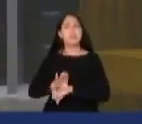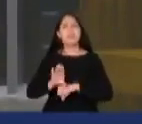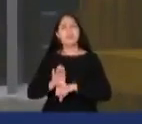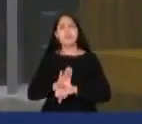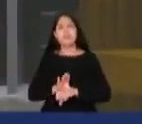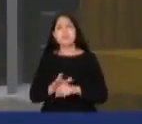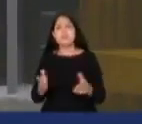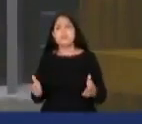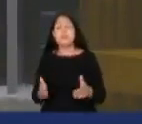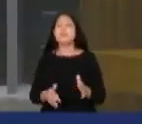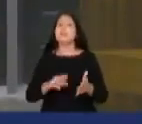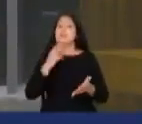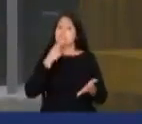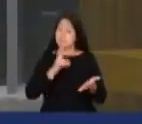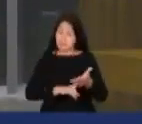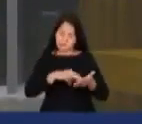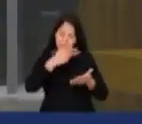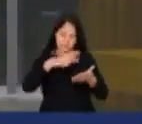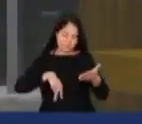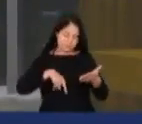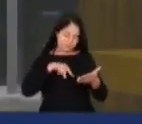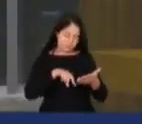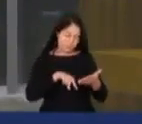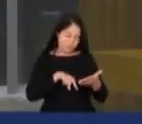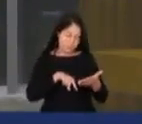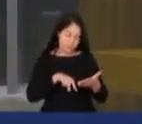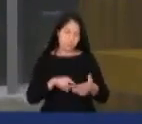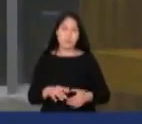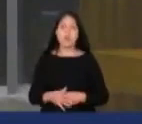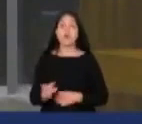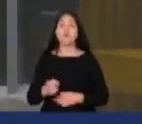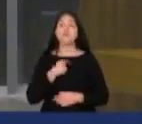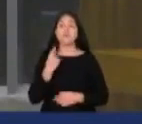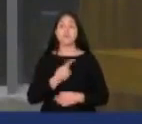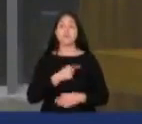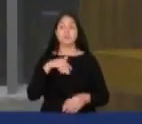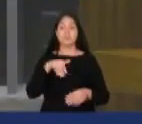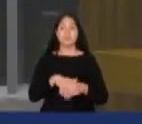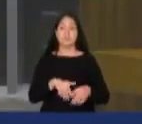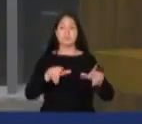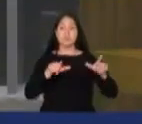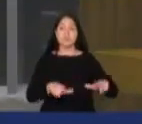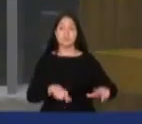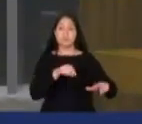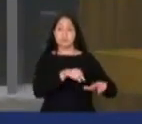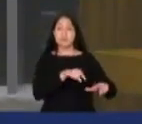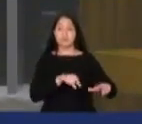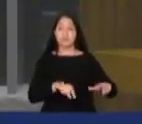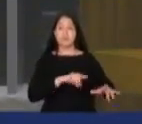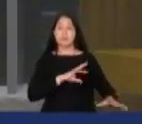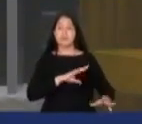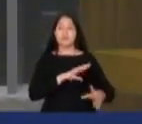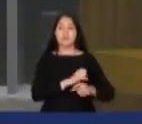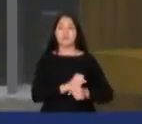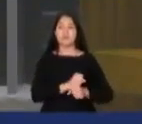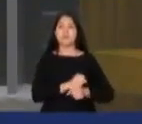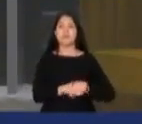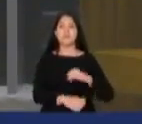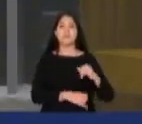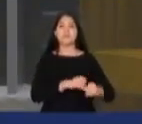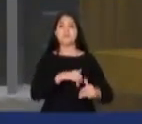diz ainda, nossas eleições, com o processo eletrônico de apuração, têm servido de exemplo no